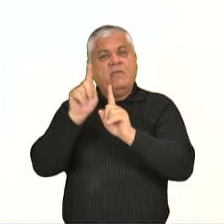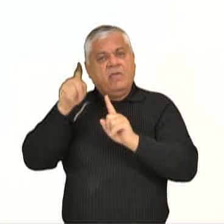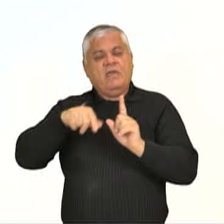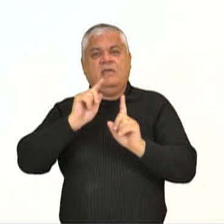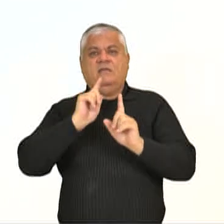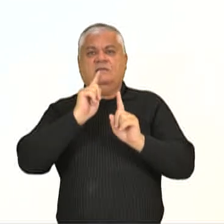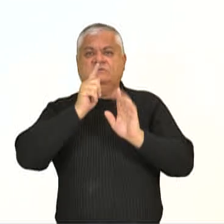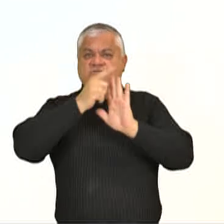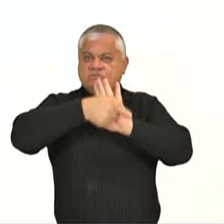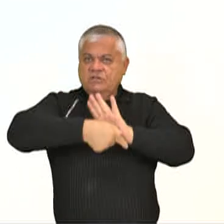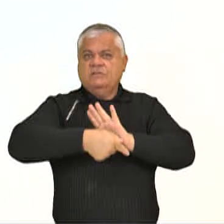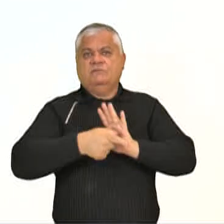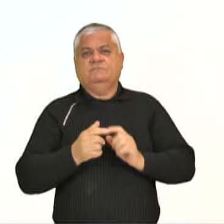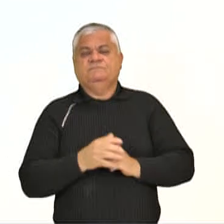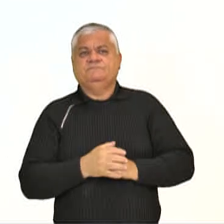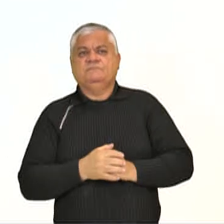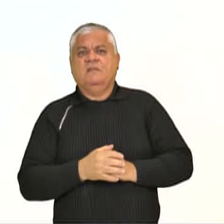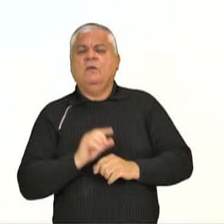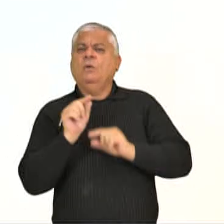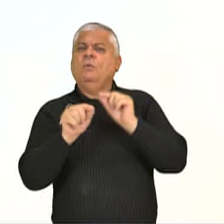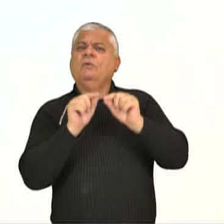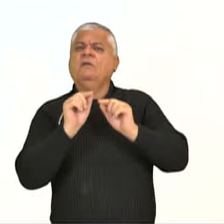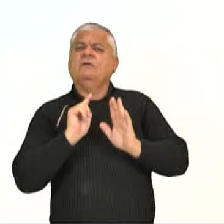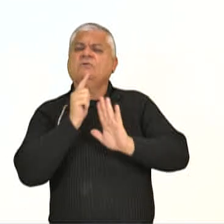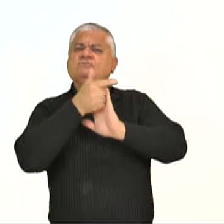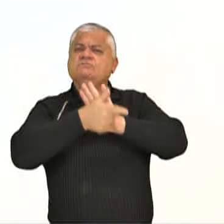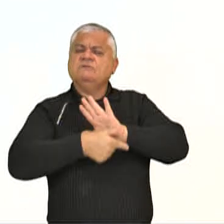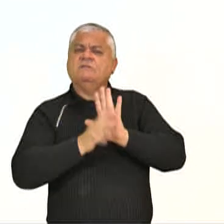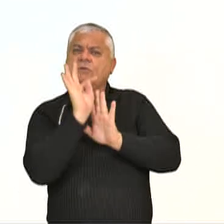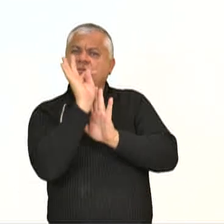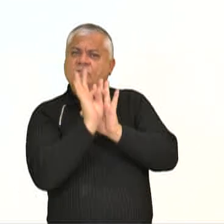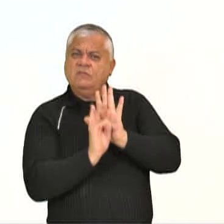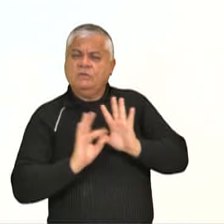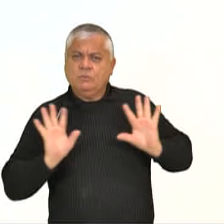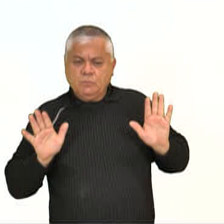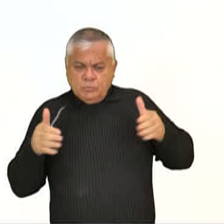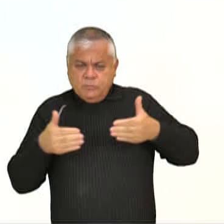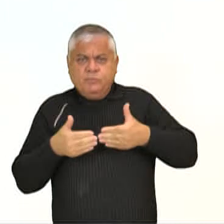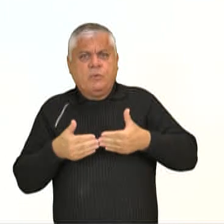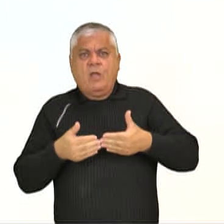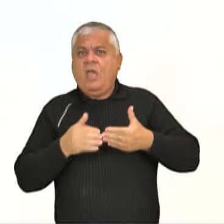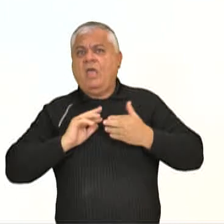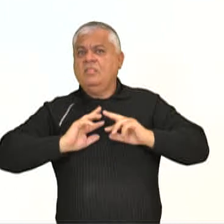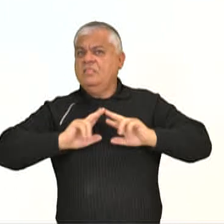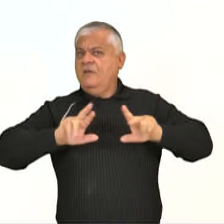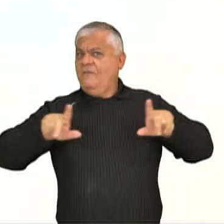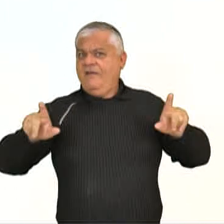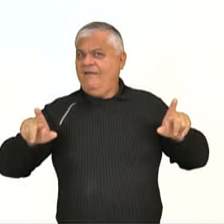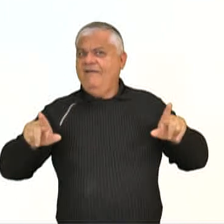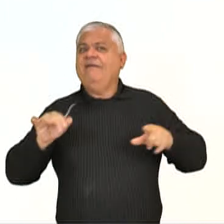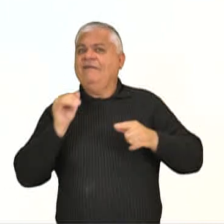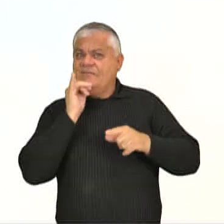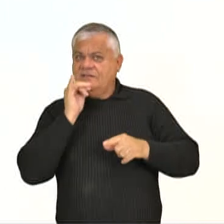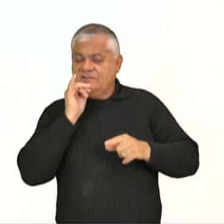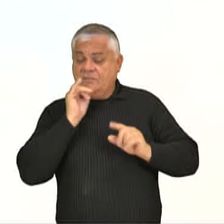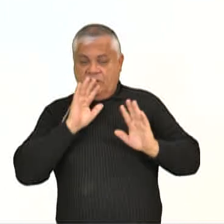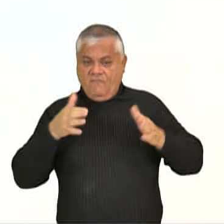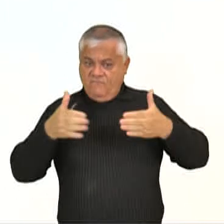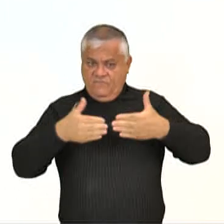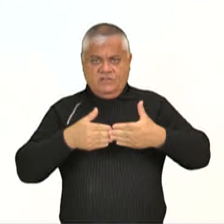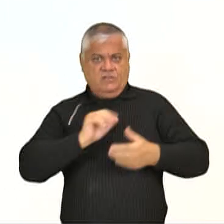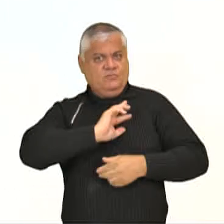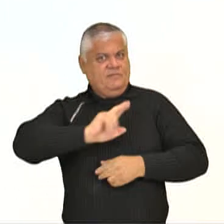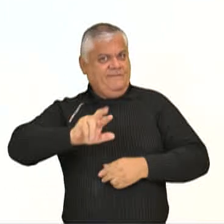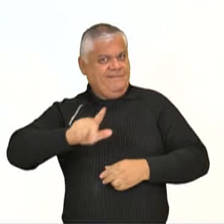do discurso. Que os gêneros textuais não são totalmente fechados e estáveis, isso é muito importante